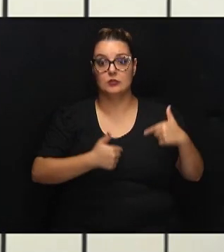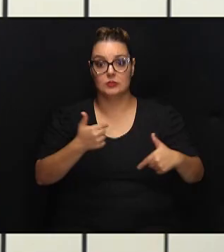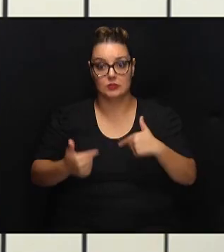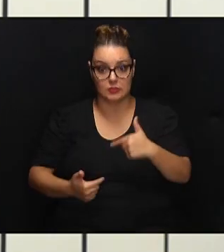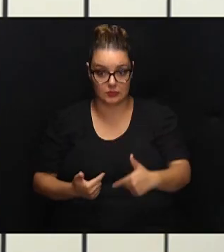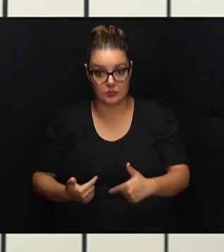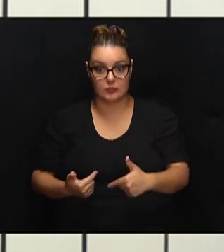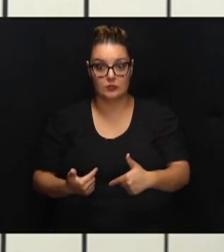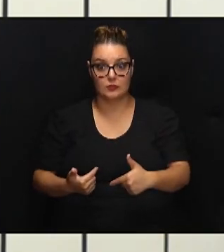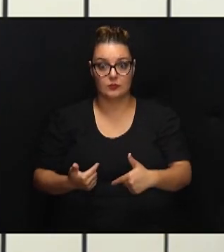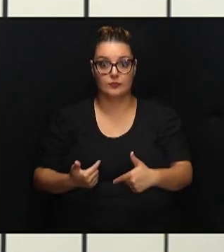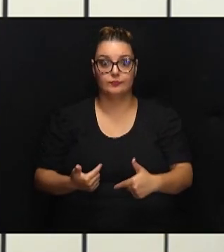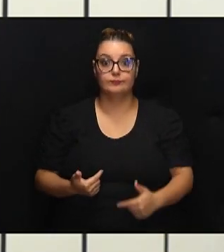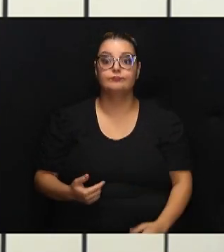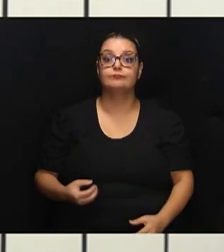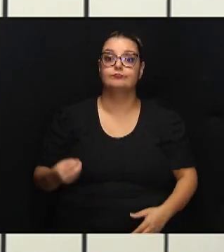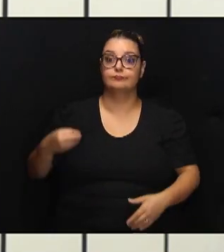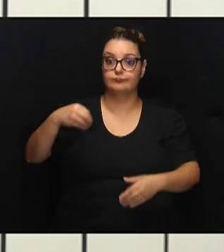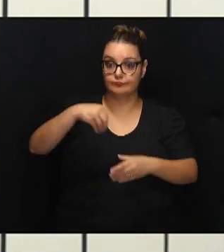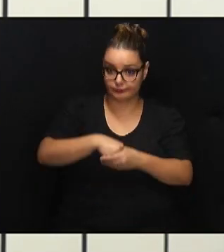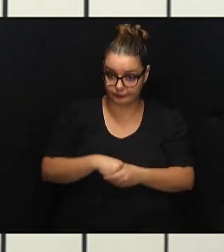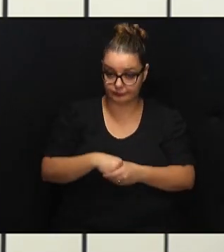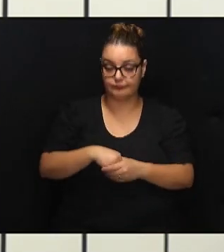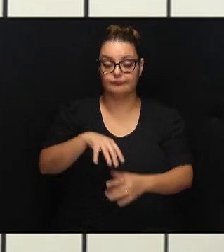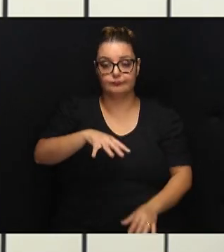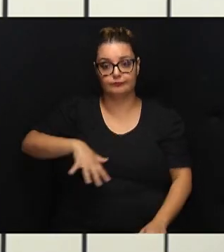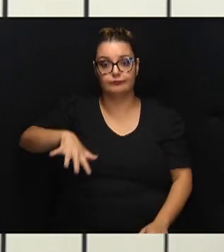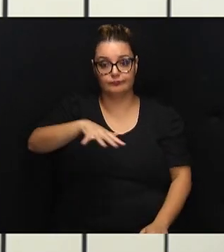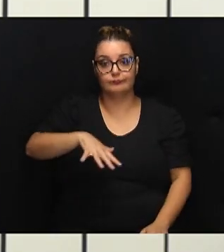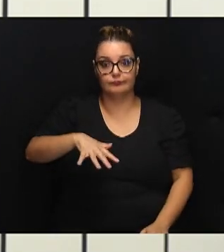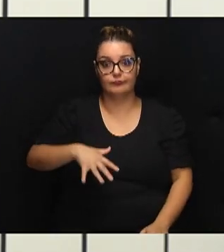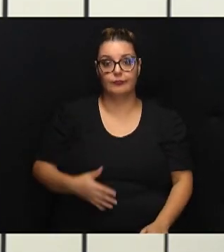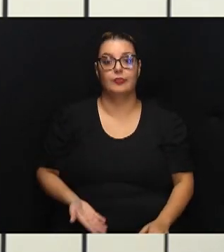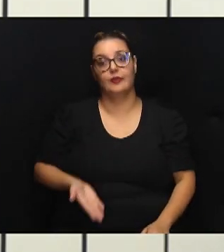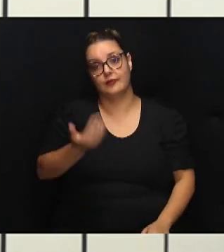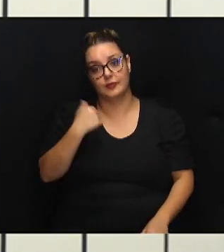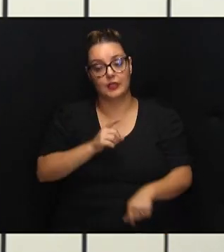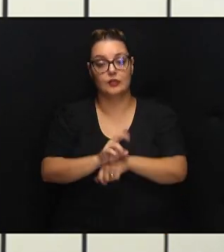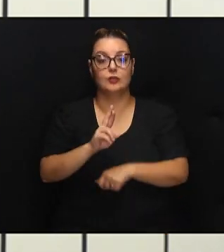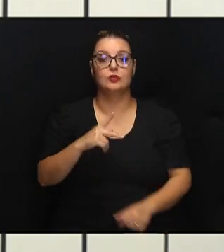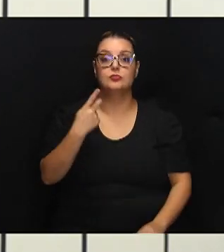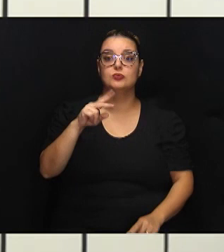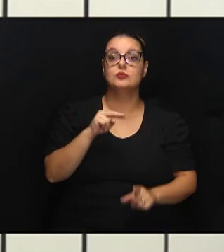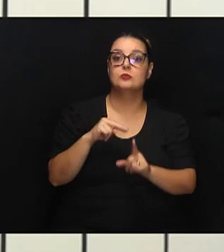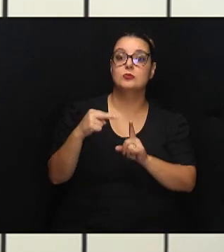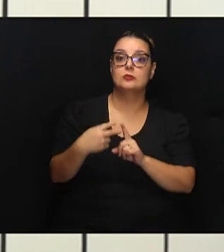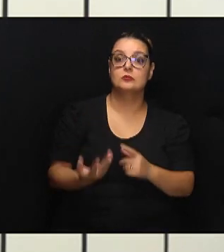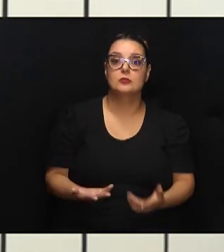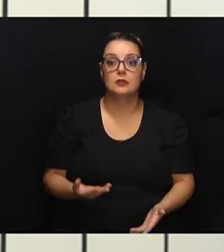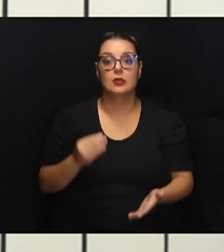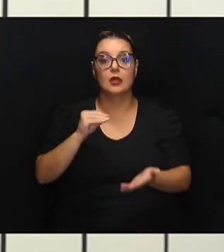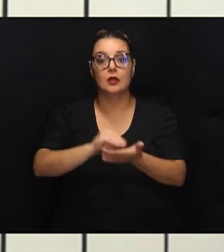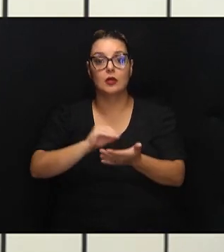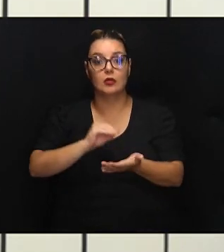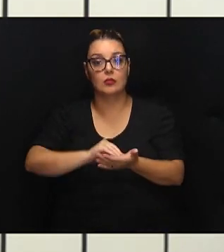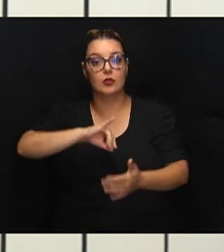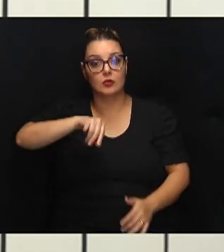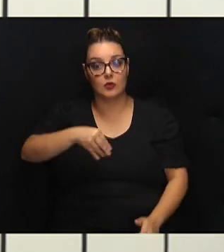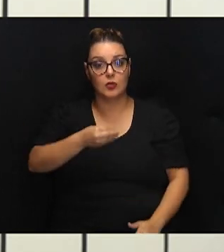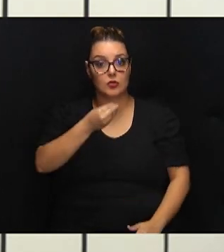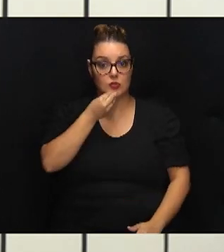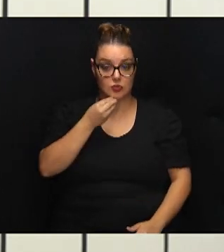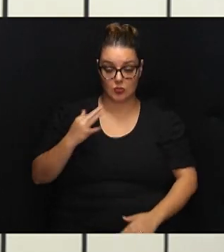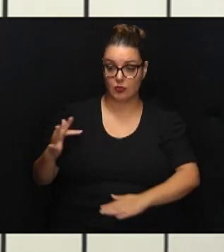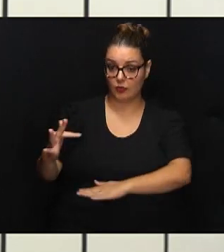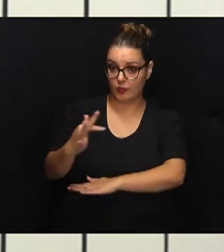trabalhadores que constituem esse setor. Vamos lá então, doutora. Do seu ponto de vista, a falta de oportunidades